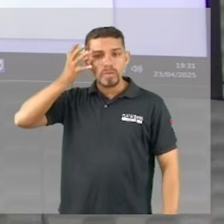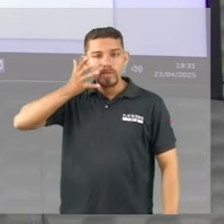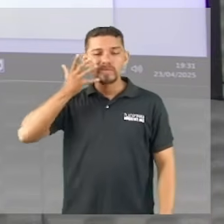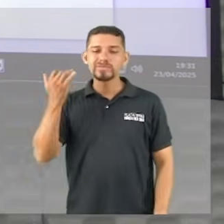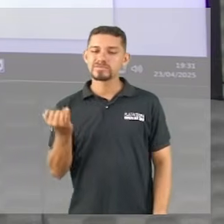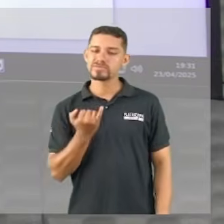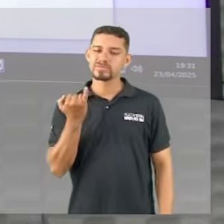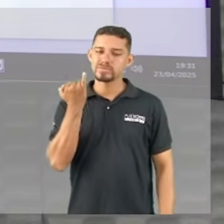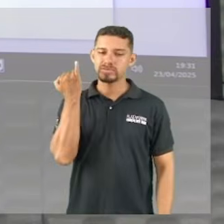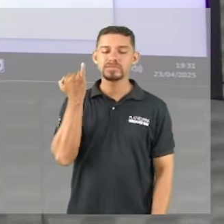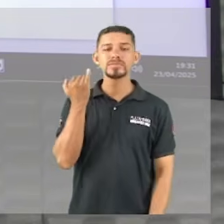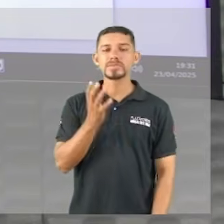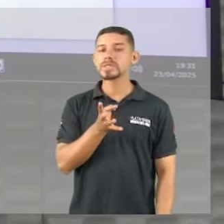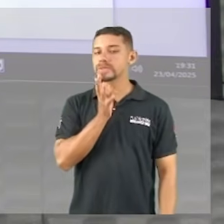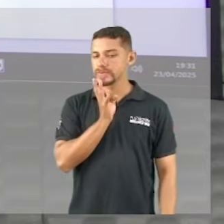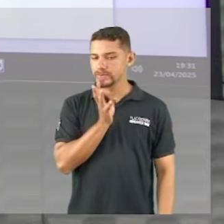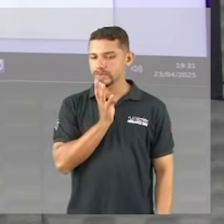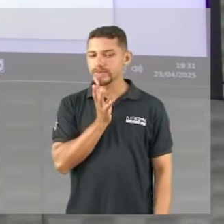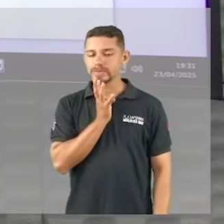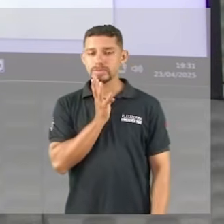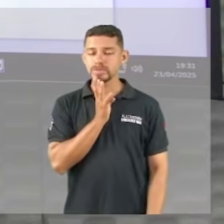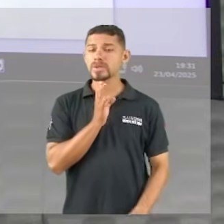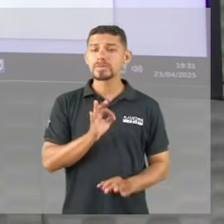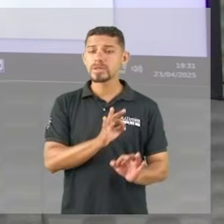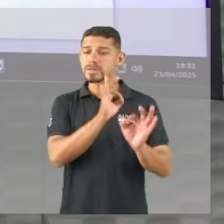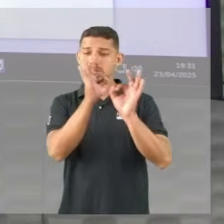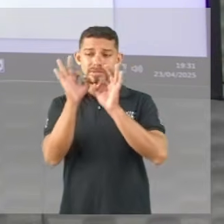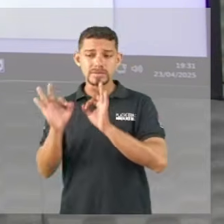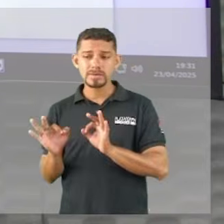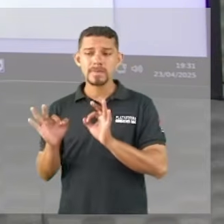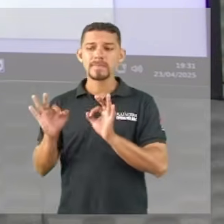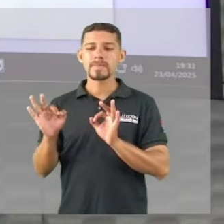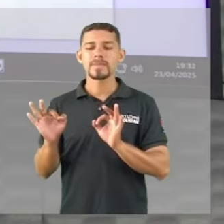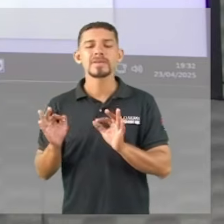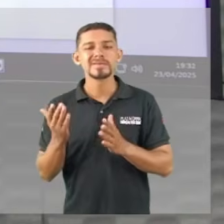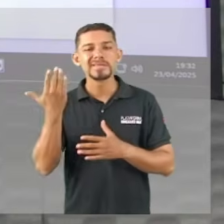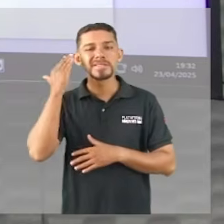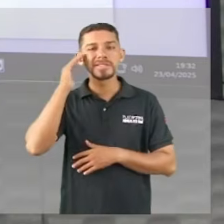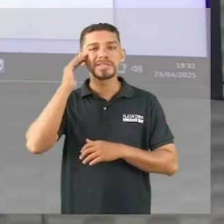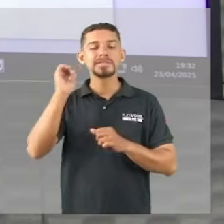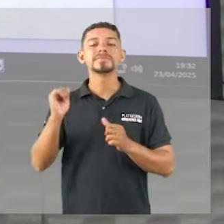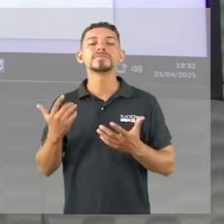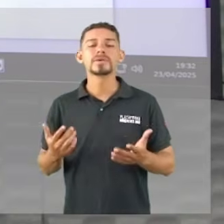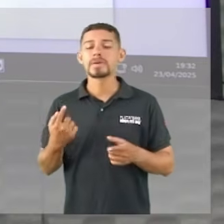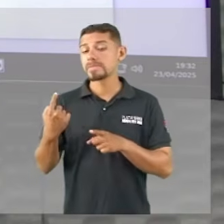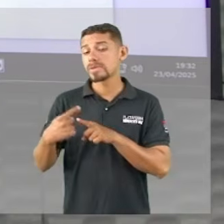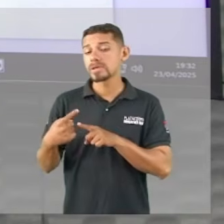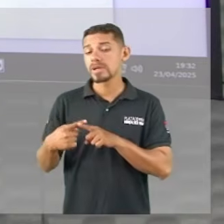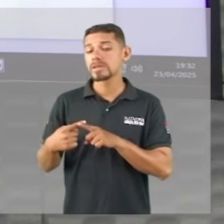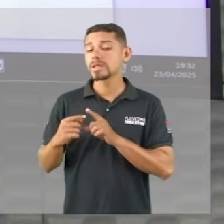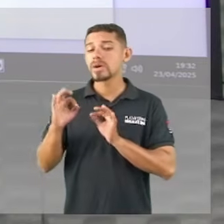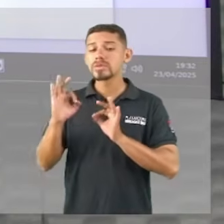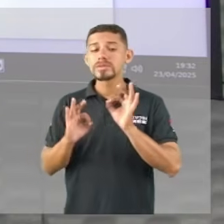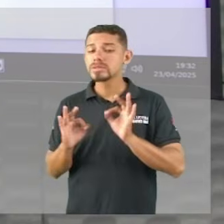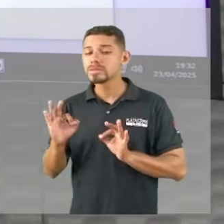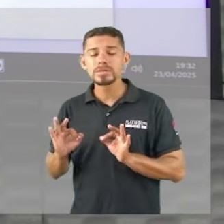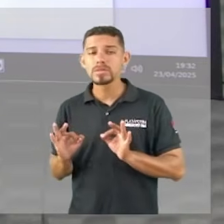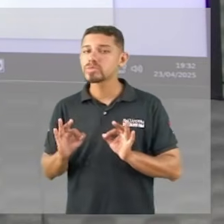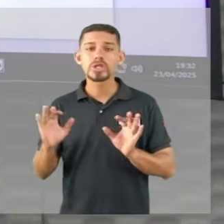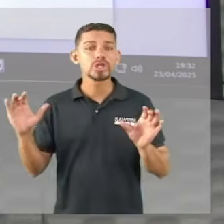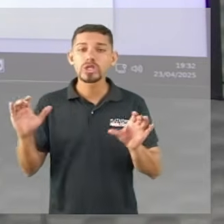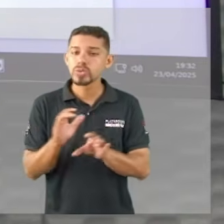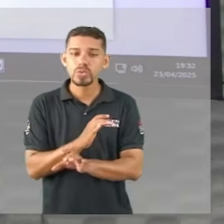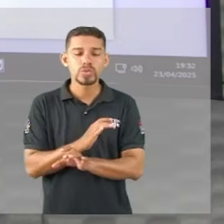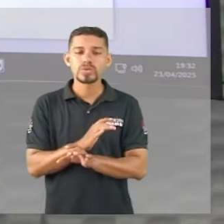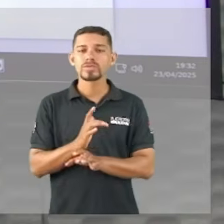que é interessante a gente saber, porque quando a gente está assistindo debate, a gente até entender, né, por que toda aquela organização, porque ele não concluiu